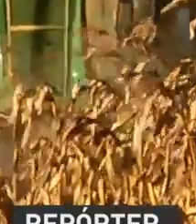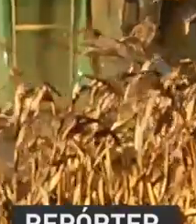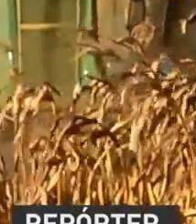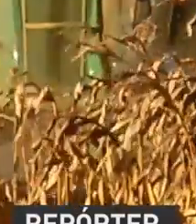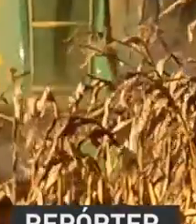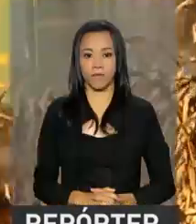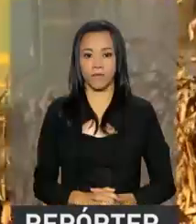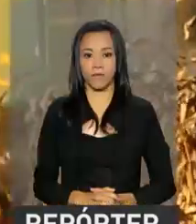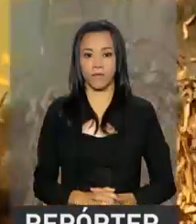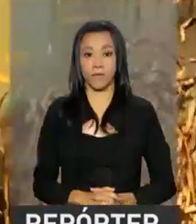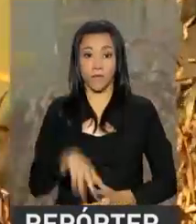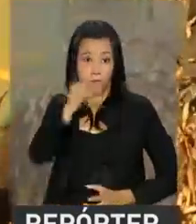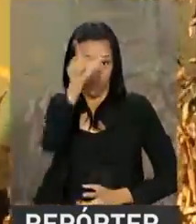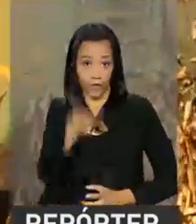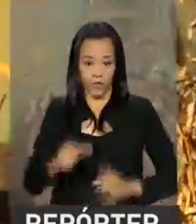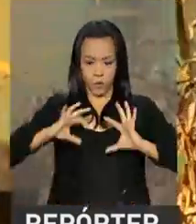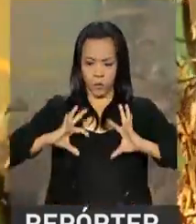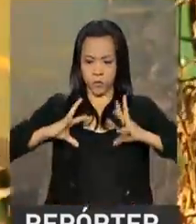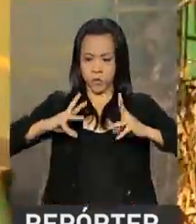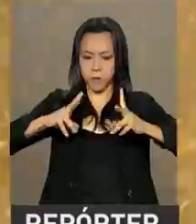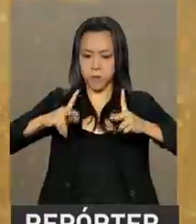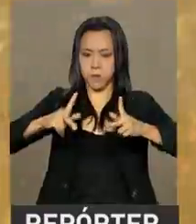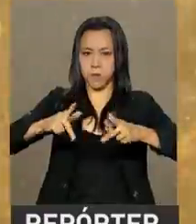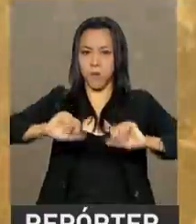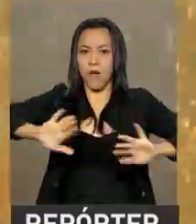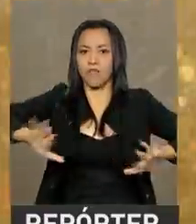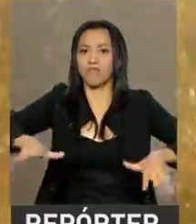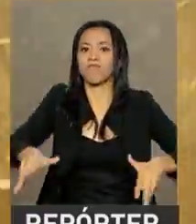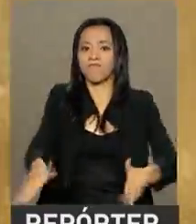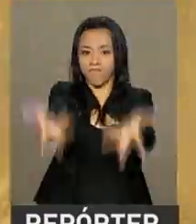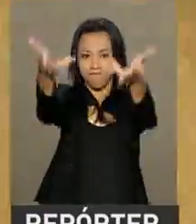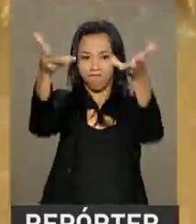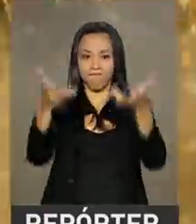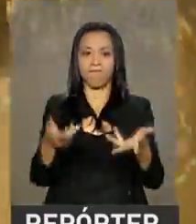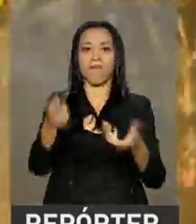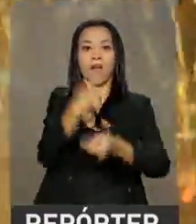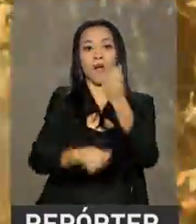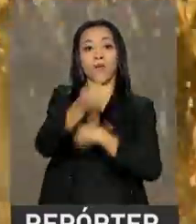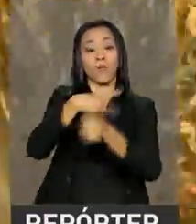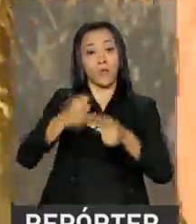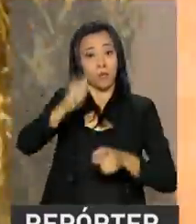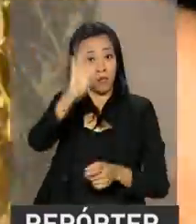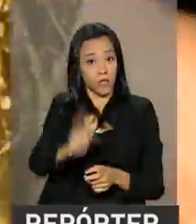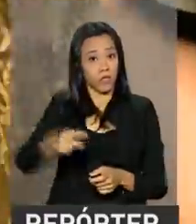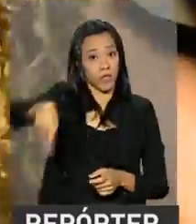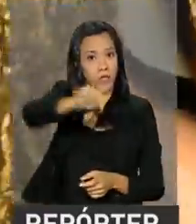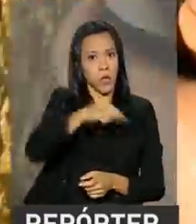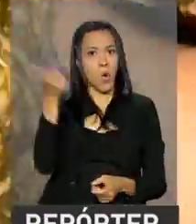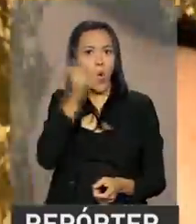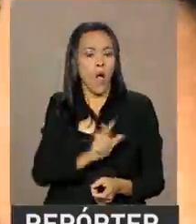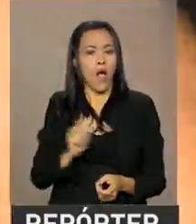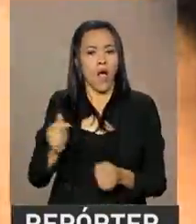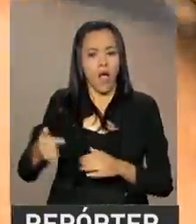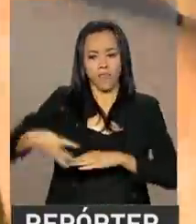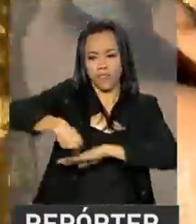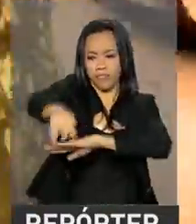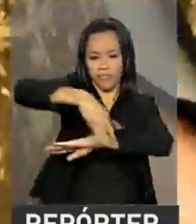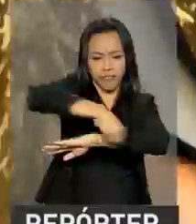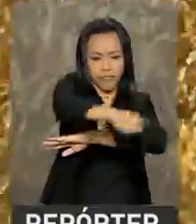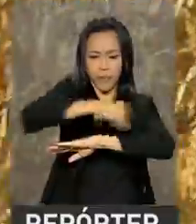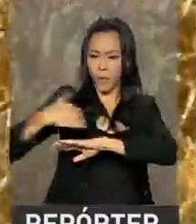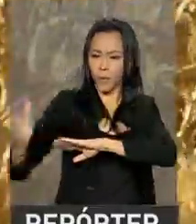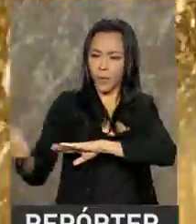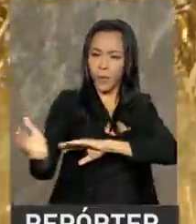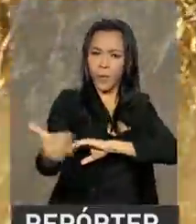um motor pra economia brasileira os produtores nacionais começam a colher no campo aquela que